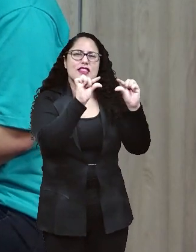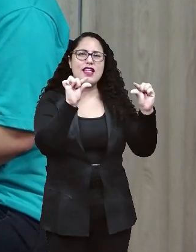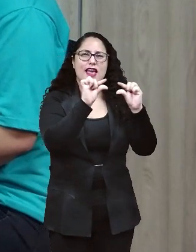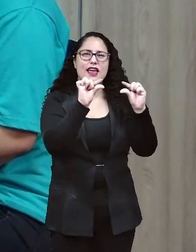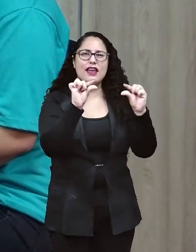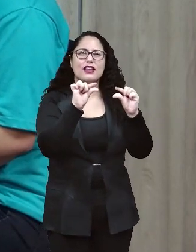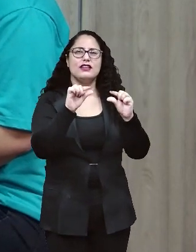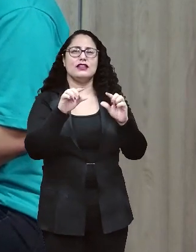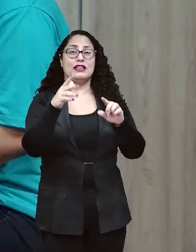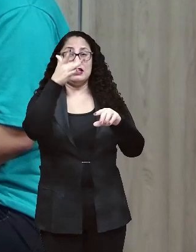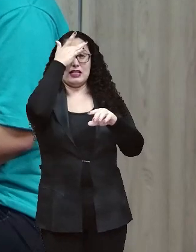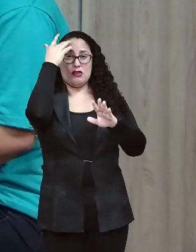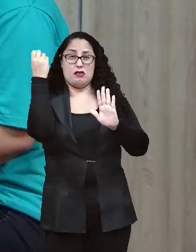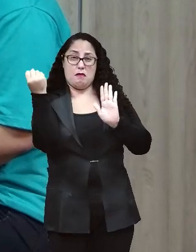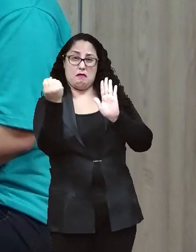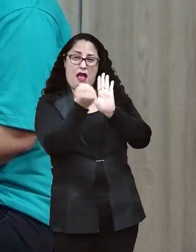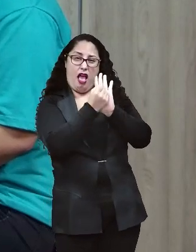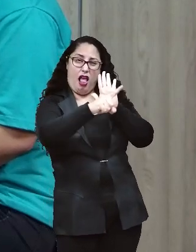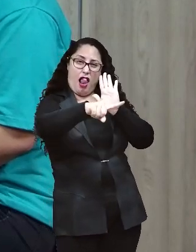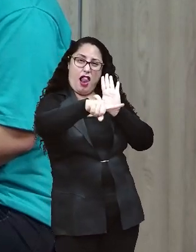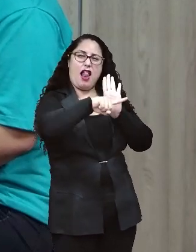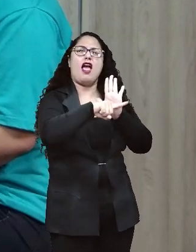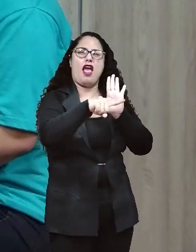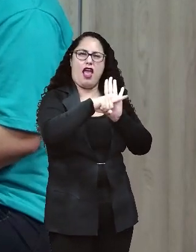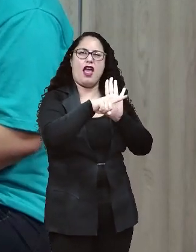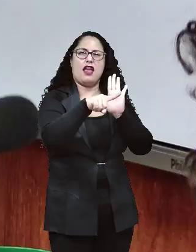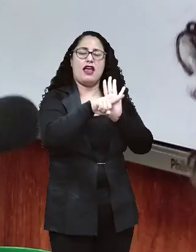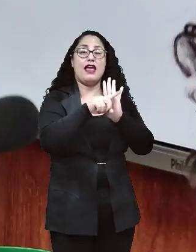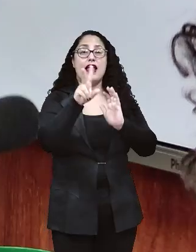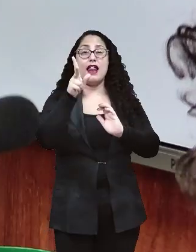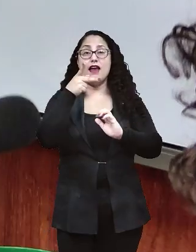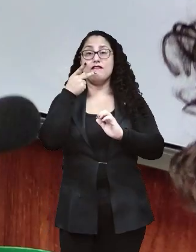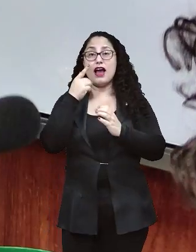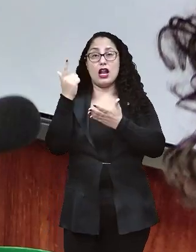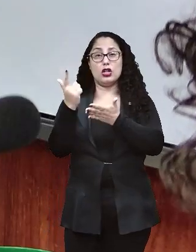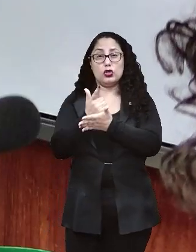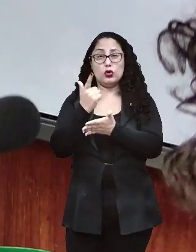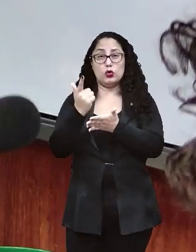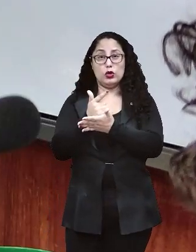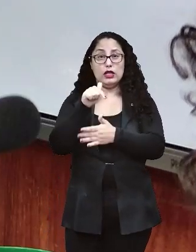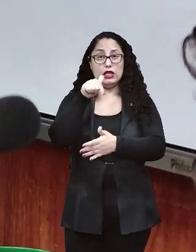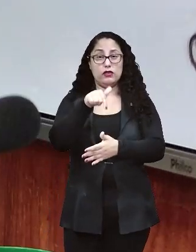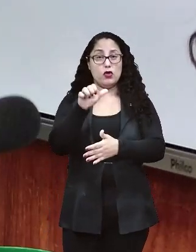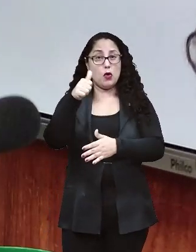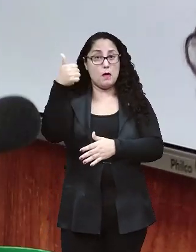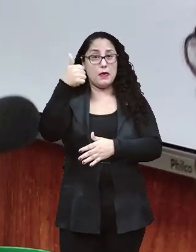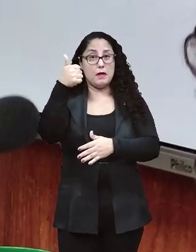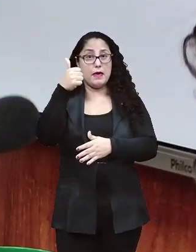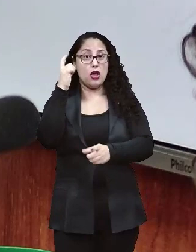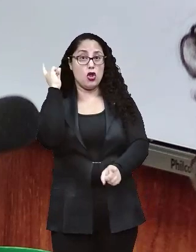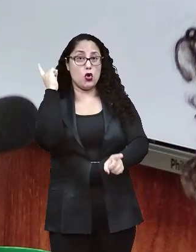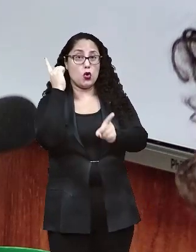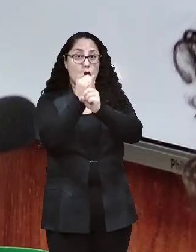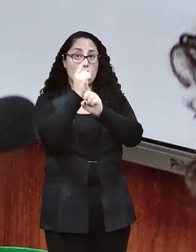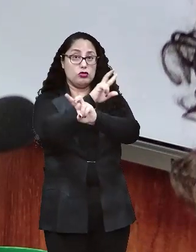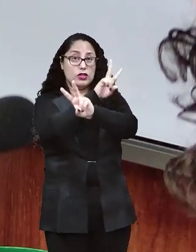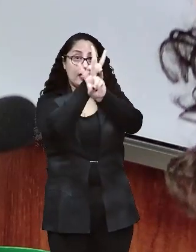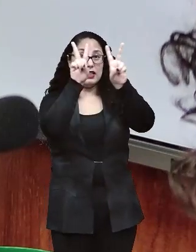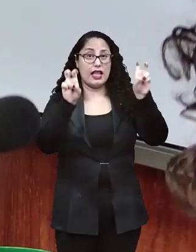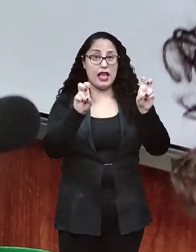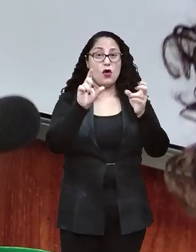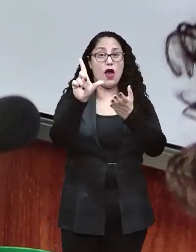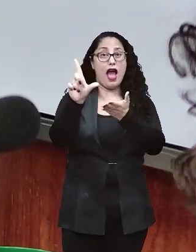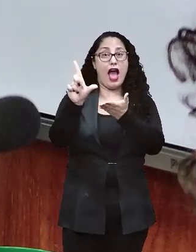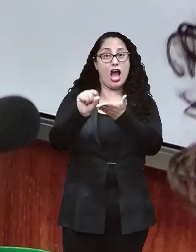Dos estereótipos negativos? Isso, dos estereótipos negativos. Ela fala no livro, né, que assim, foi o primeiro achado sobre o tema, foi um